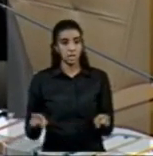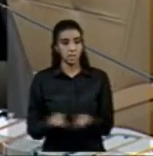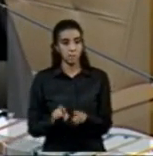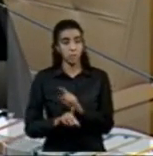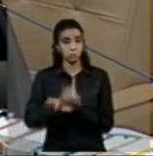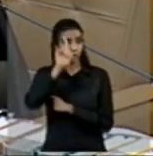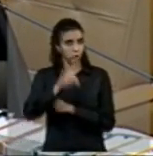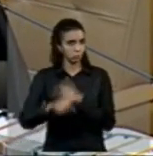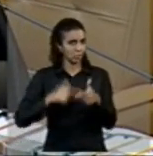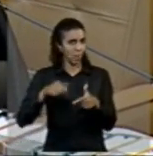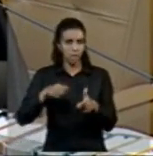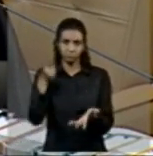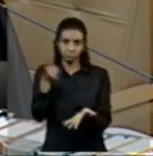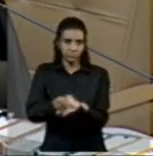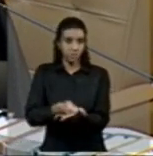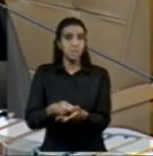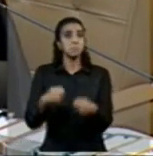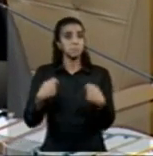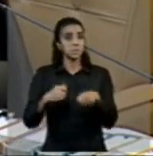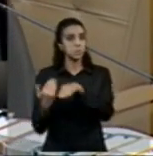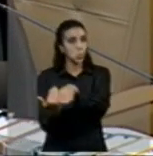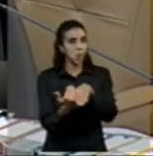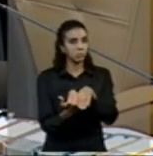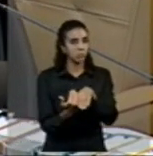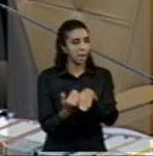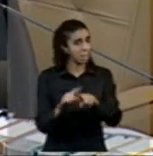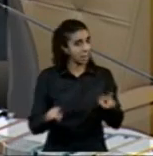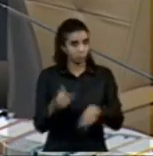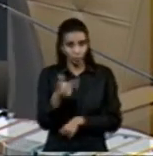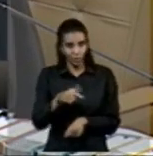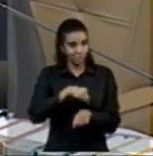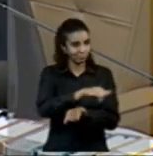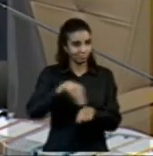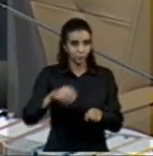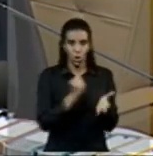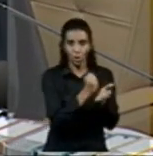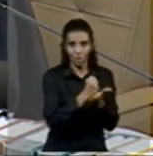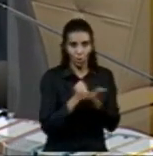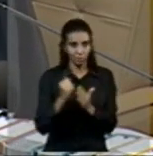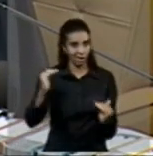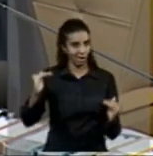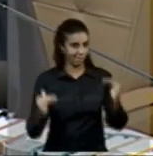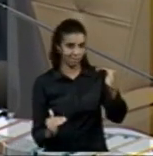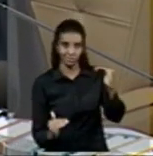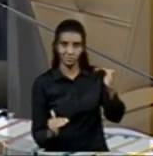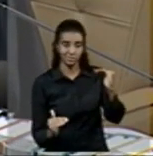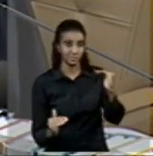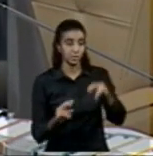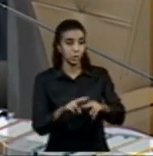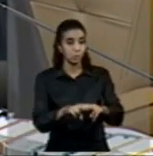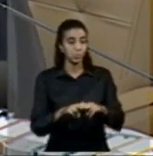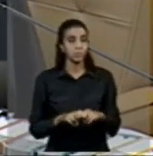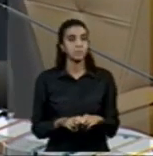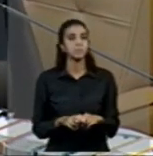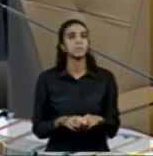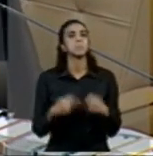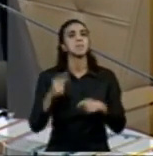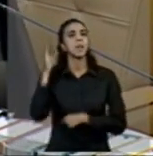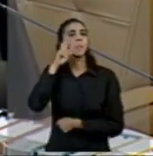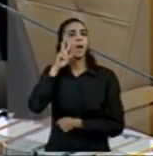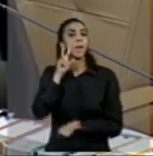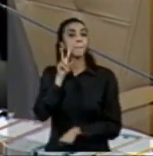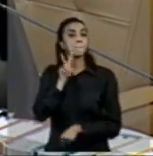trabalho e a ausência de igualdade material entre os contratantes, materializa-se no princípio da proteção,